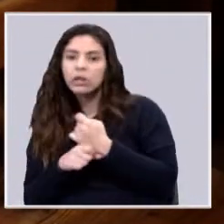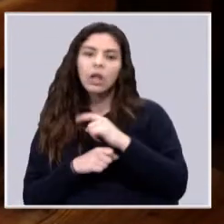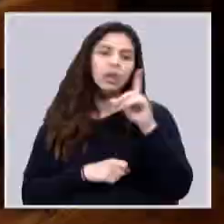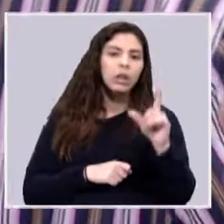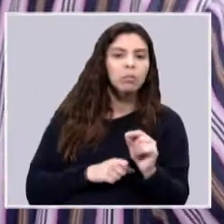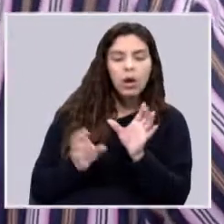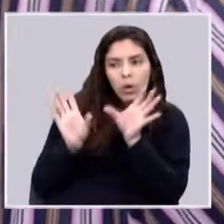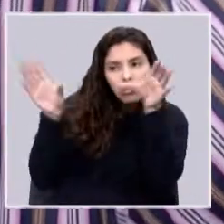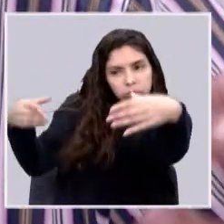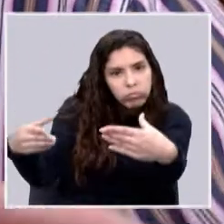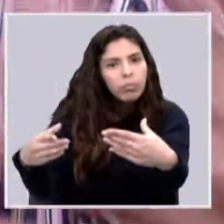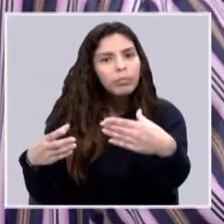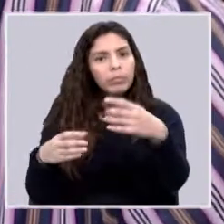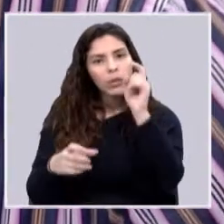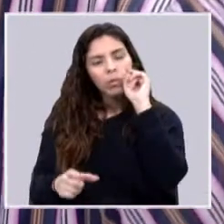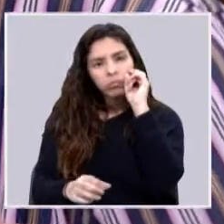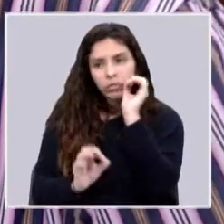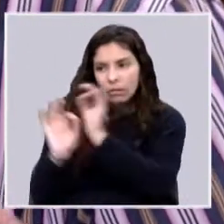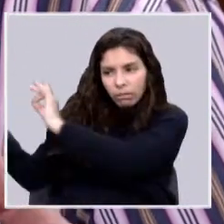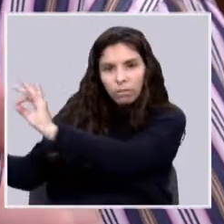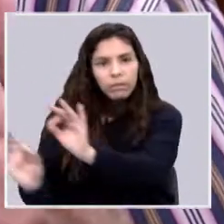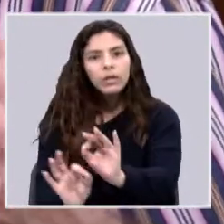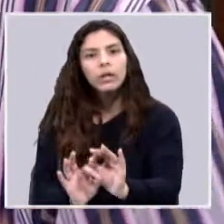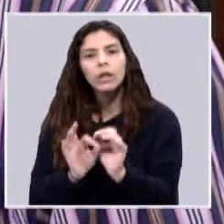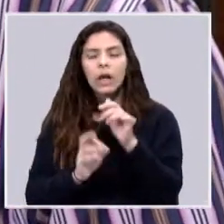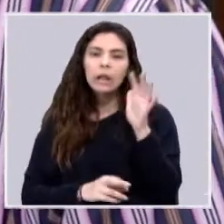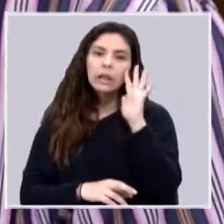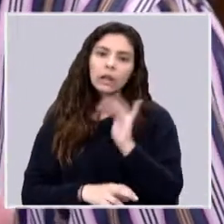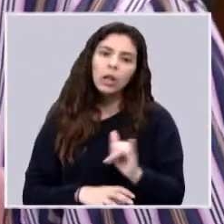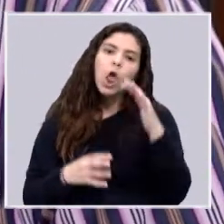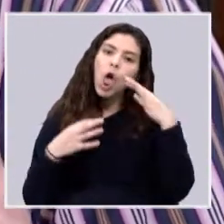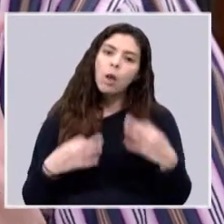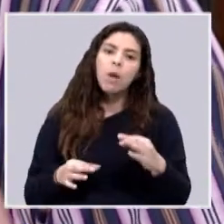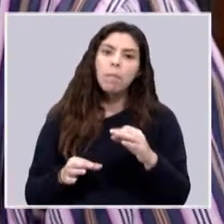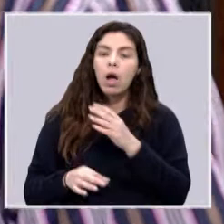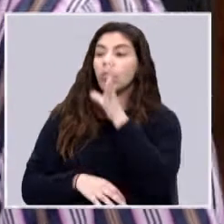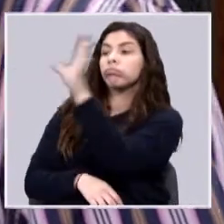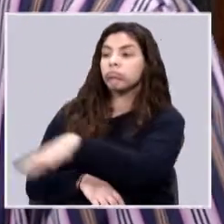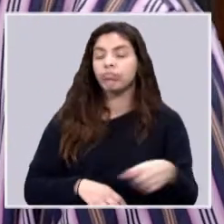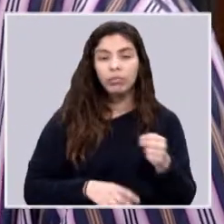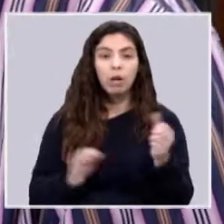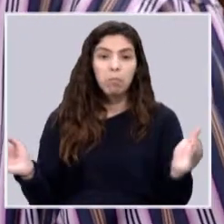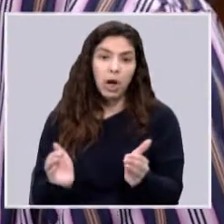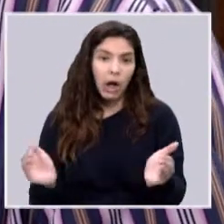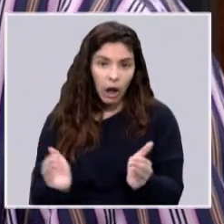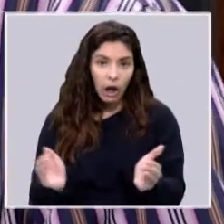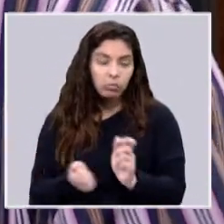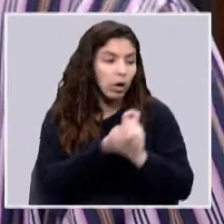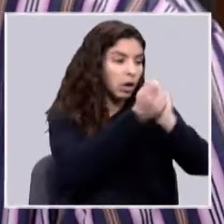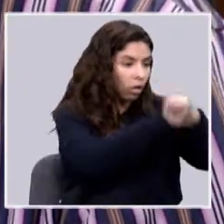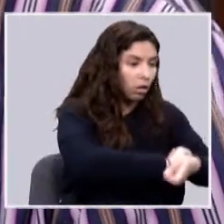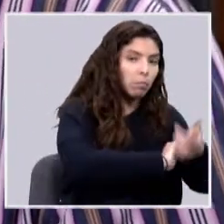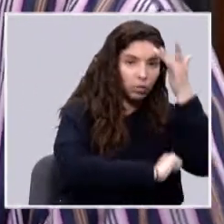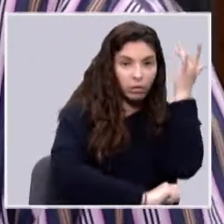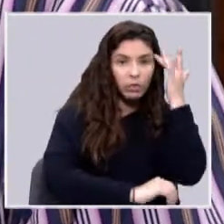uma chefe, muitas vezes são sociedades matriarcais, e normalmente capturam-se os mais pequenos, porque são mais fáceis,